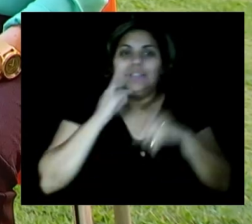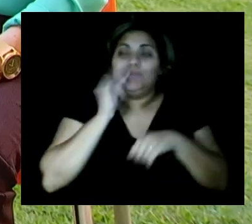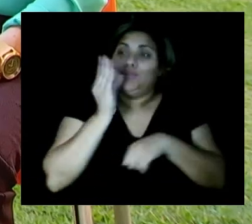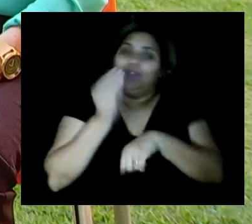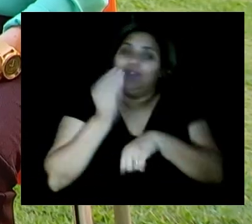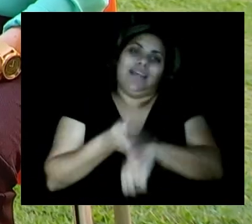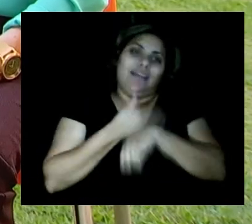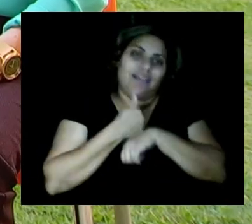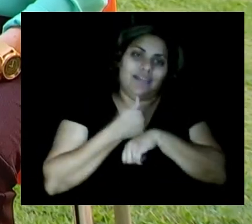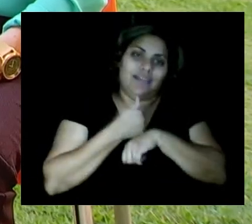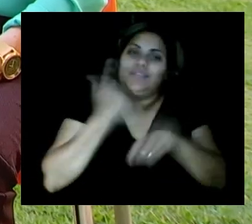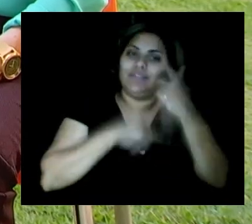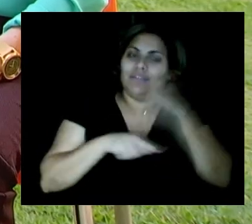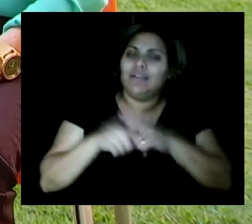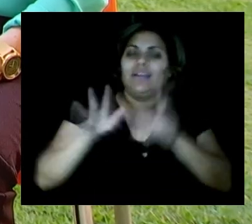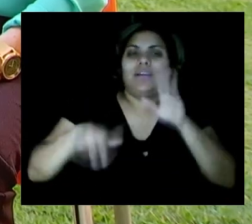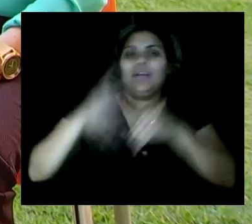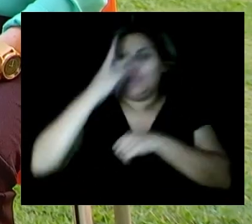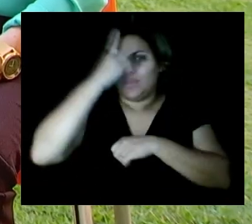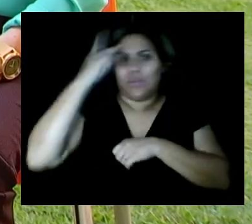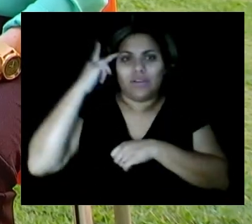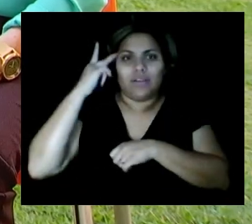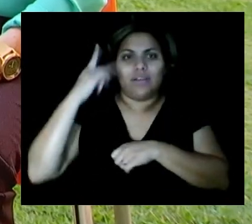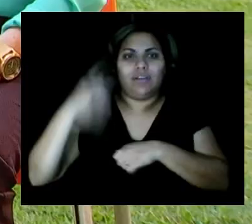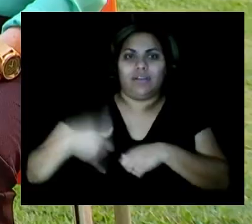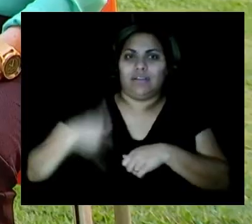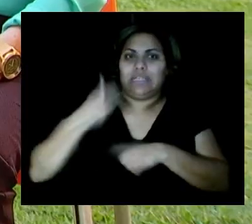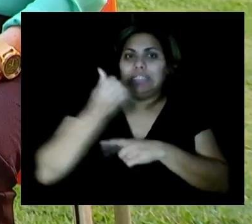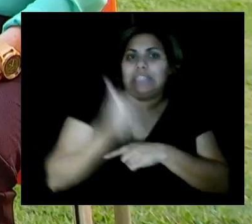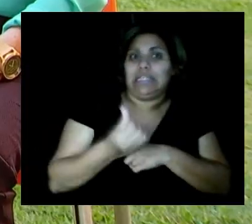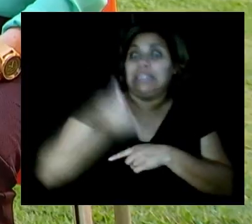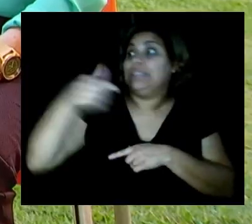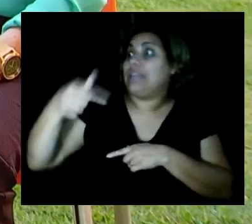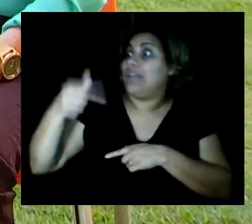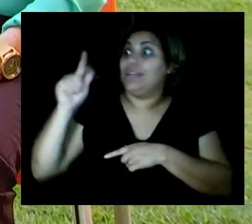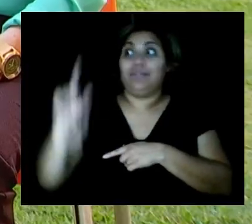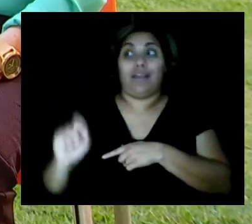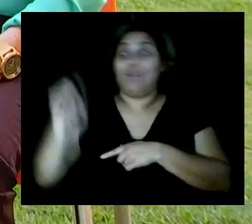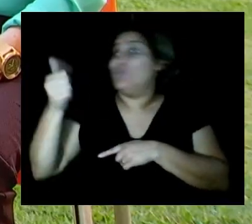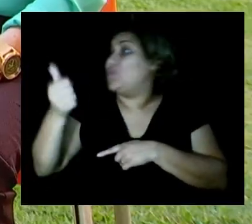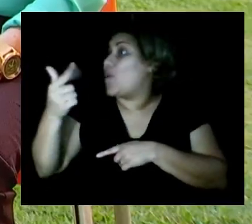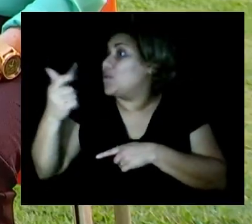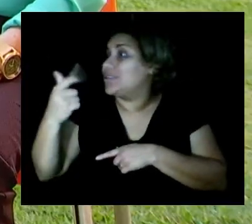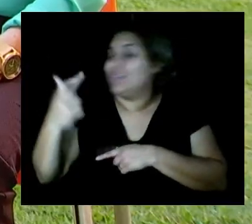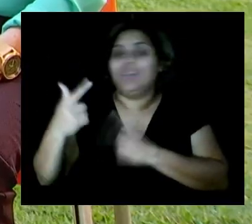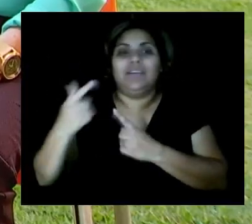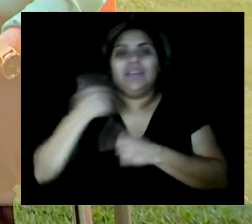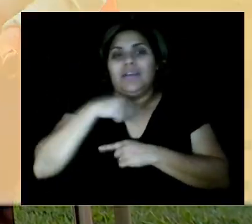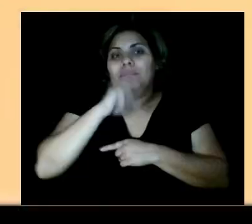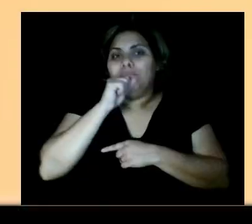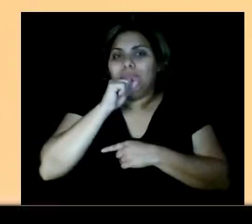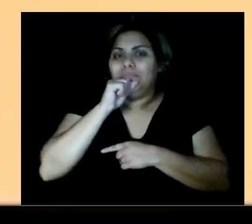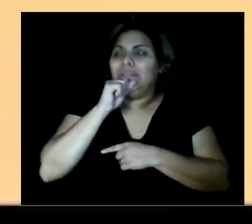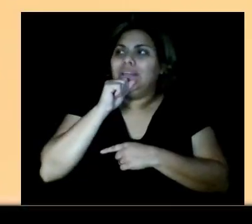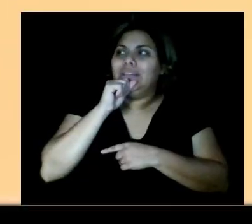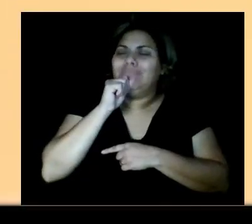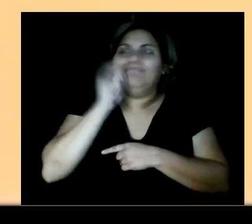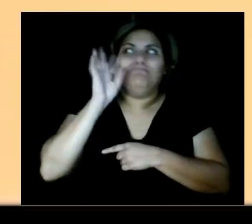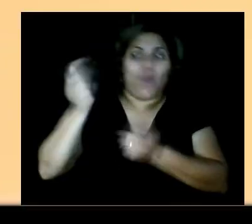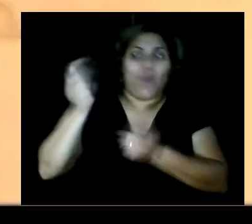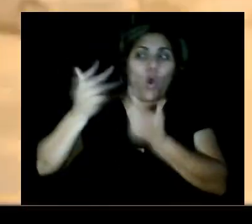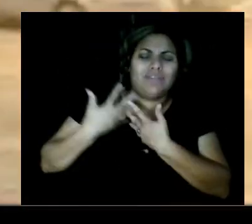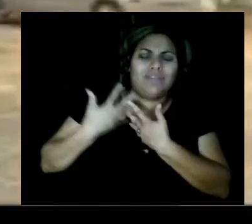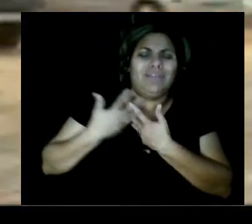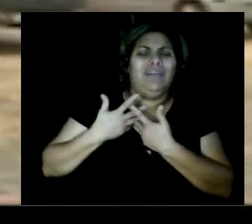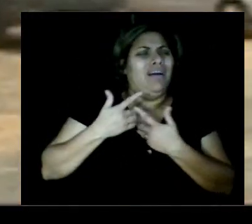aqui pessoas que fecham diagnóstico com 6, com 7, com 10, com 12 anos. E a mãe nos coloca que ela sempre achou a criança diferente. E